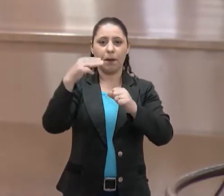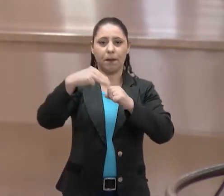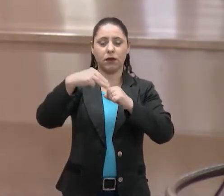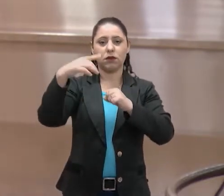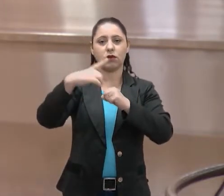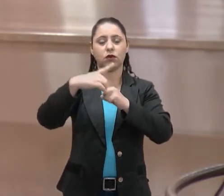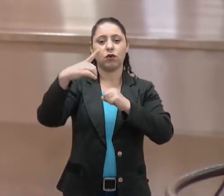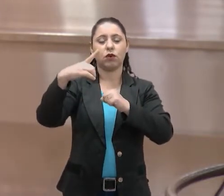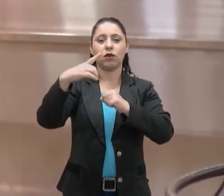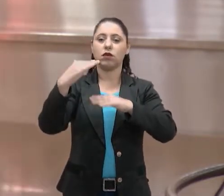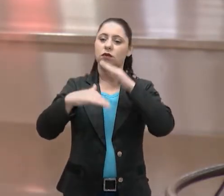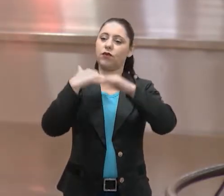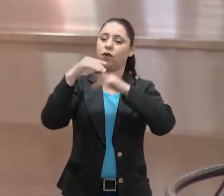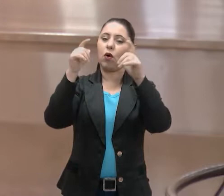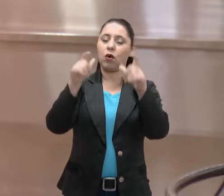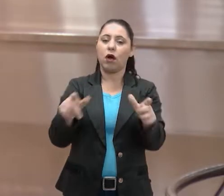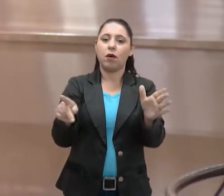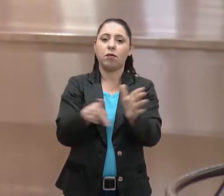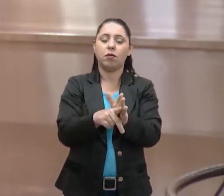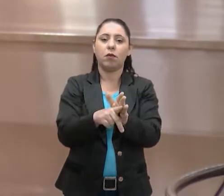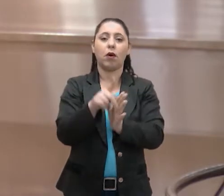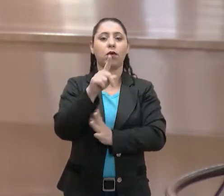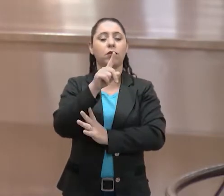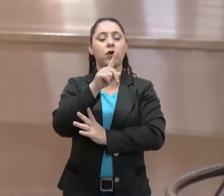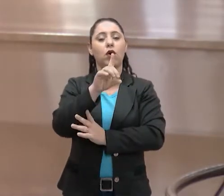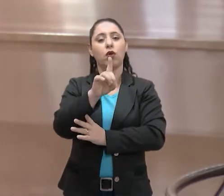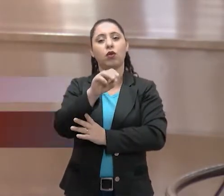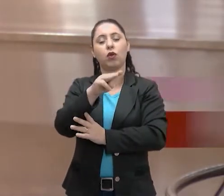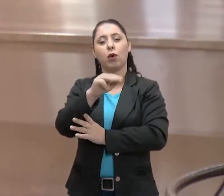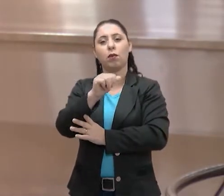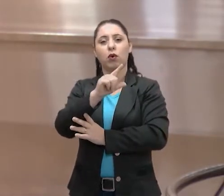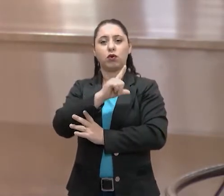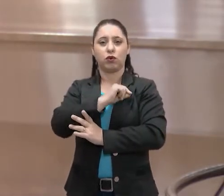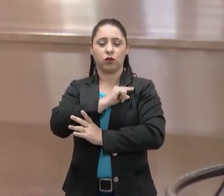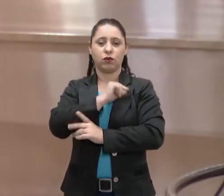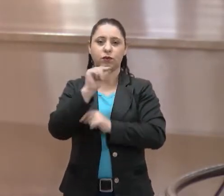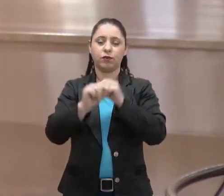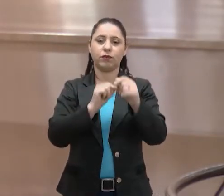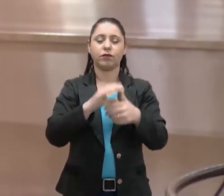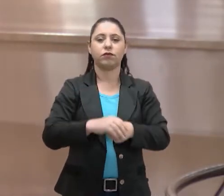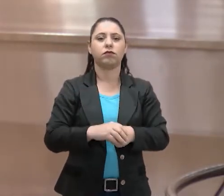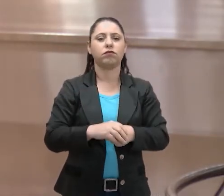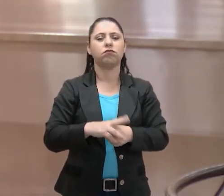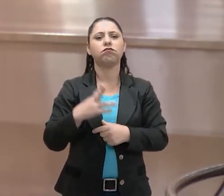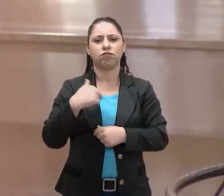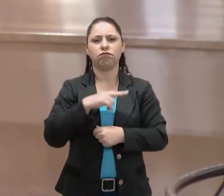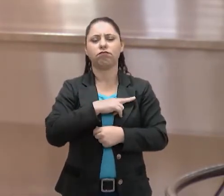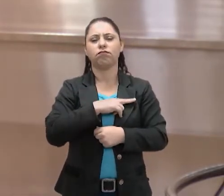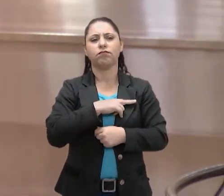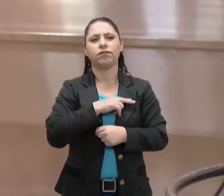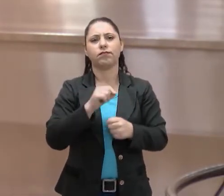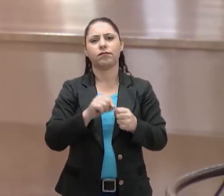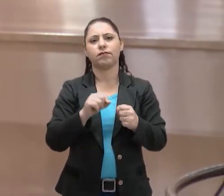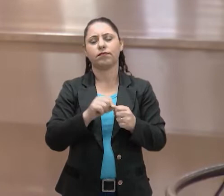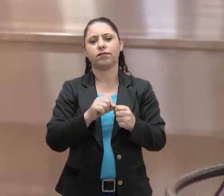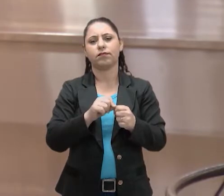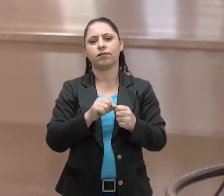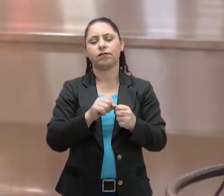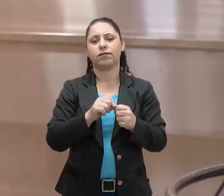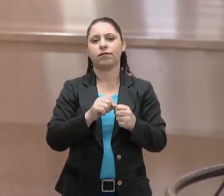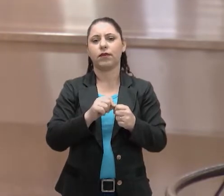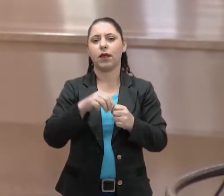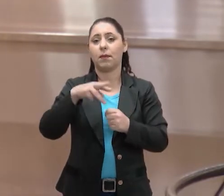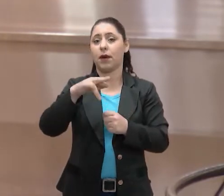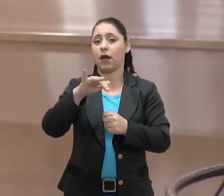de mestrado e doutorado em desenvolvimento local da Universidade Católica Dom Bosco. Nós cursávamos essa disciplina junto com a professora